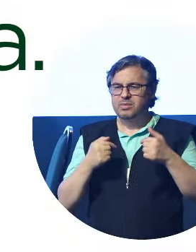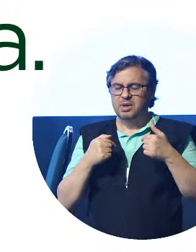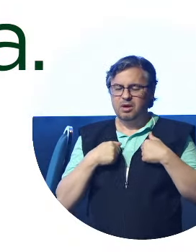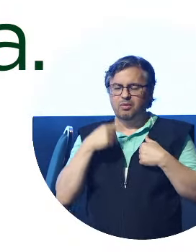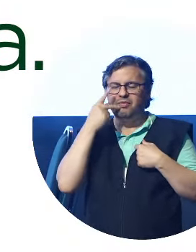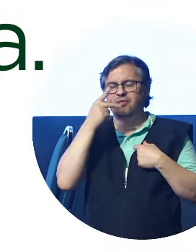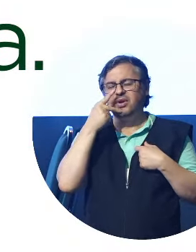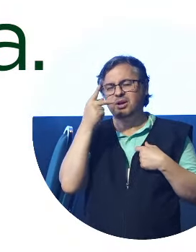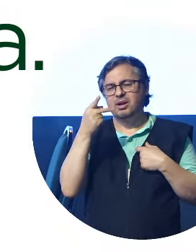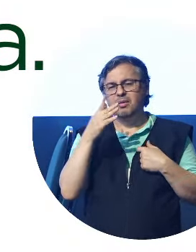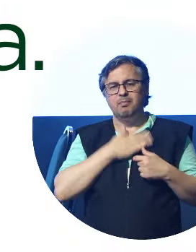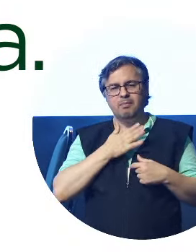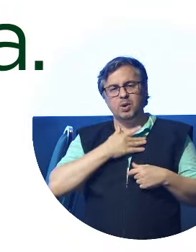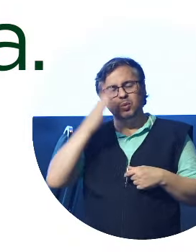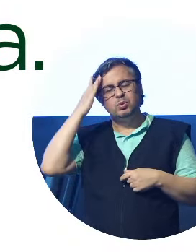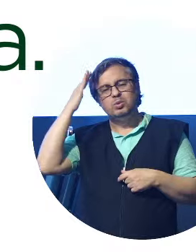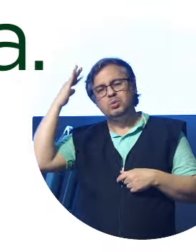sobre